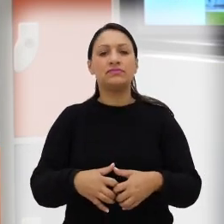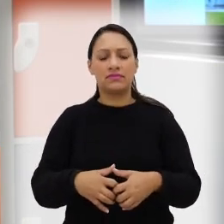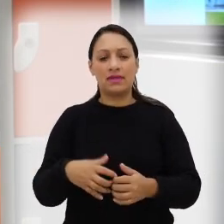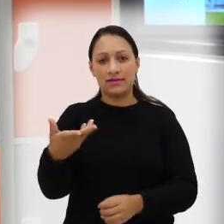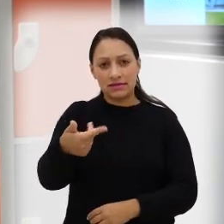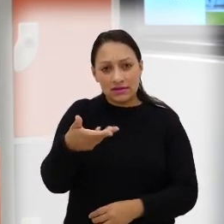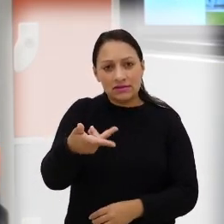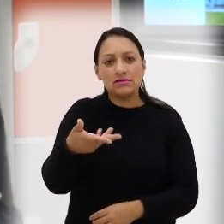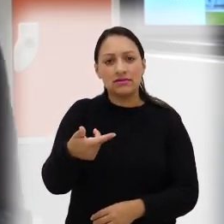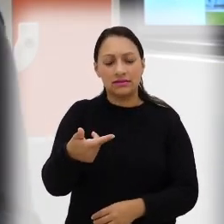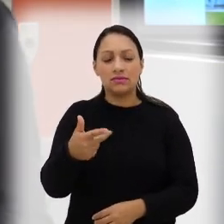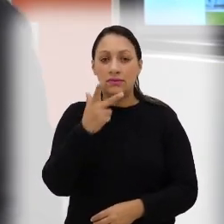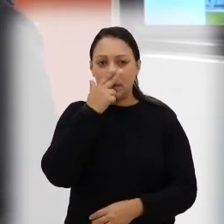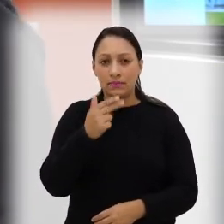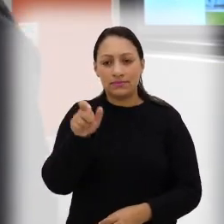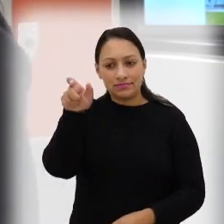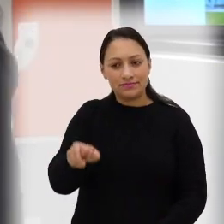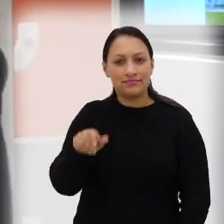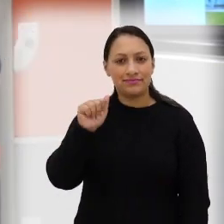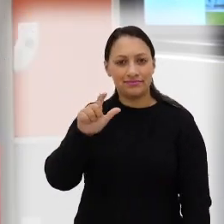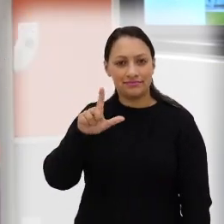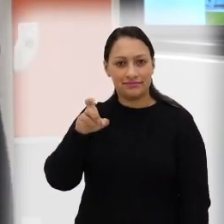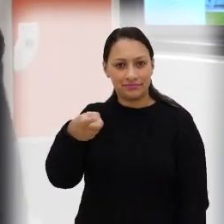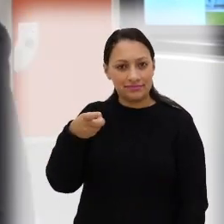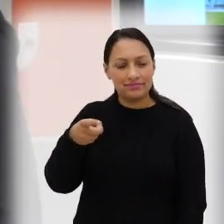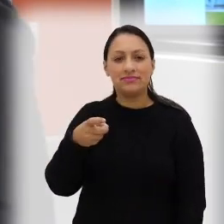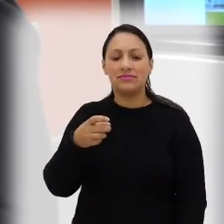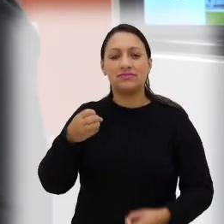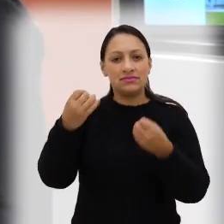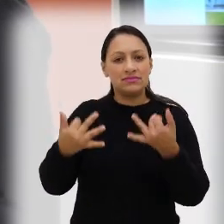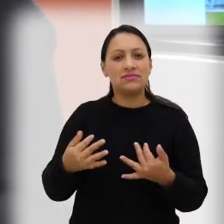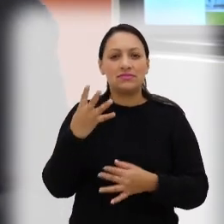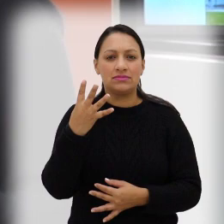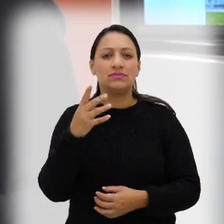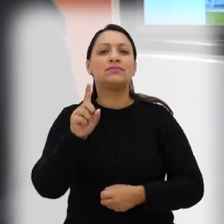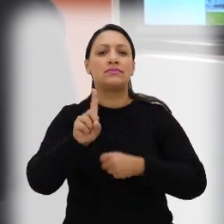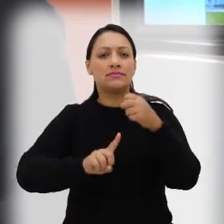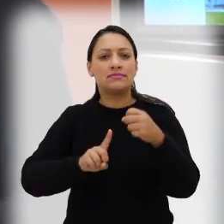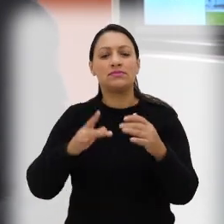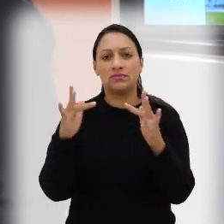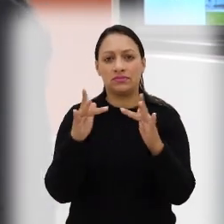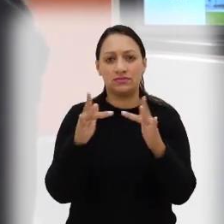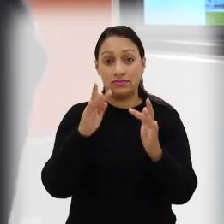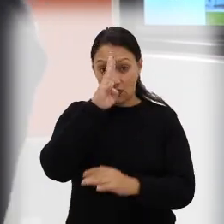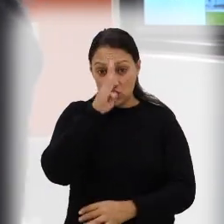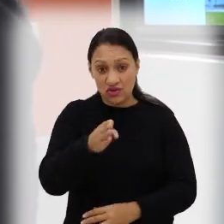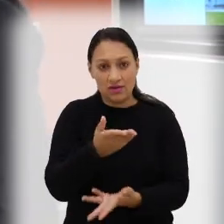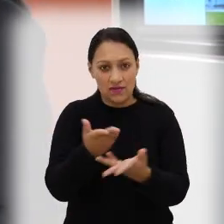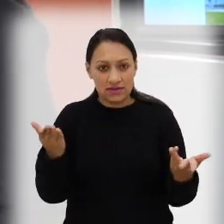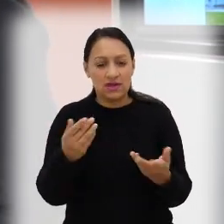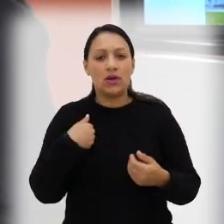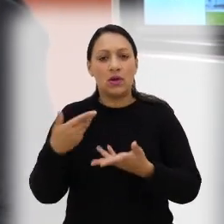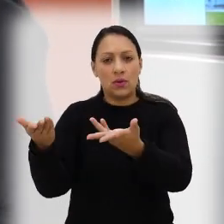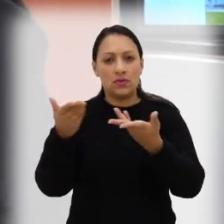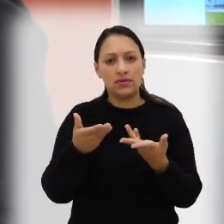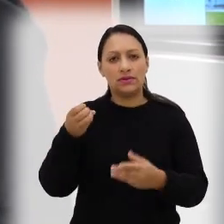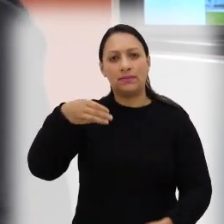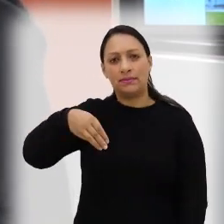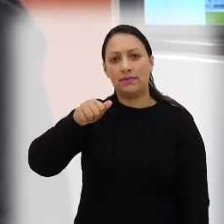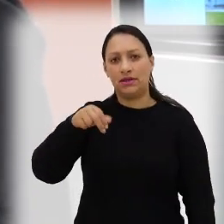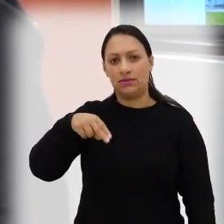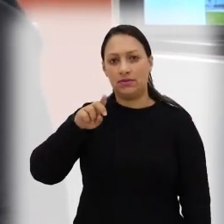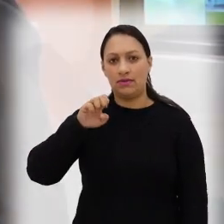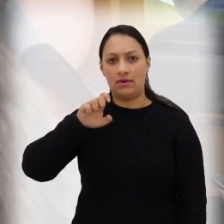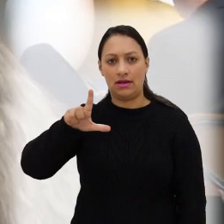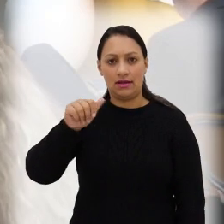aceleração, que nós vamos, como o Alex falou, ter 4 meses, né, direto em contato junto com vocês, eu convido a Manuela Bruxel, que é a nossa